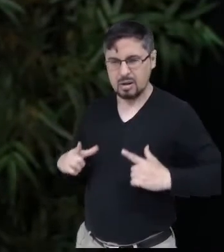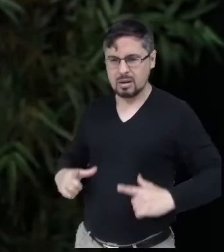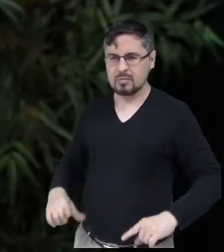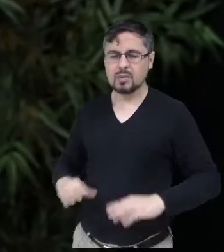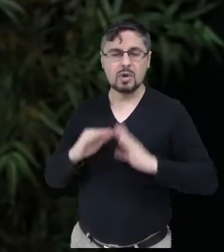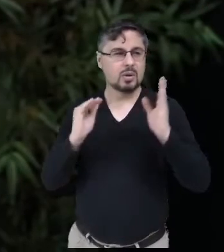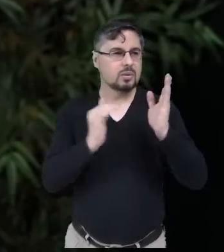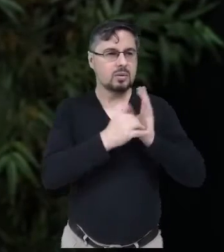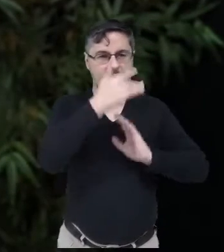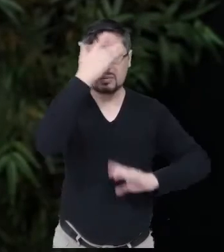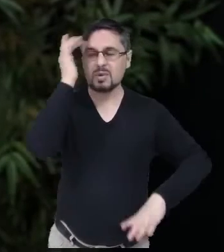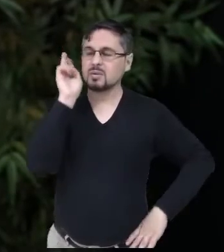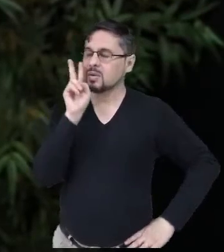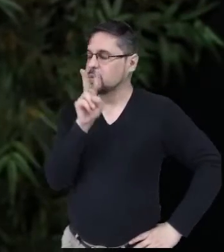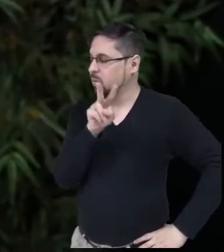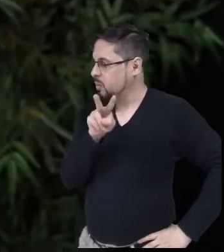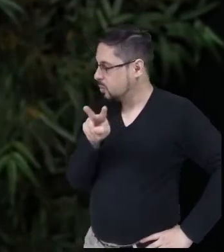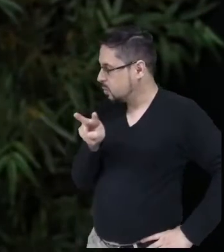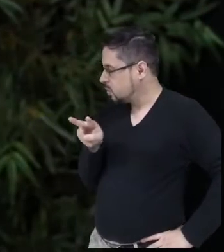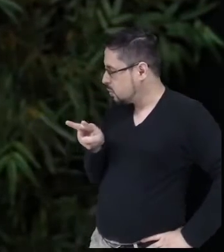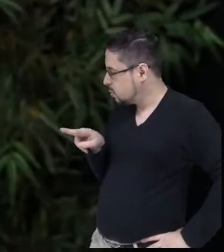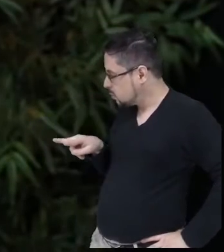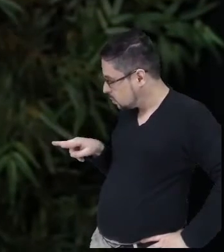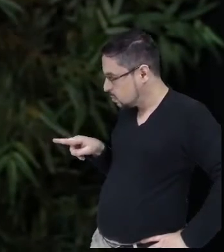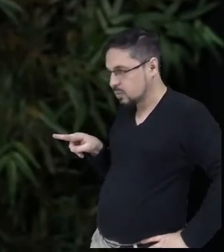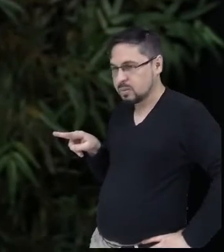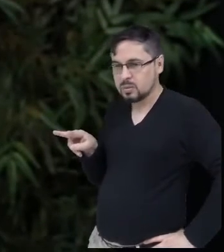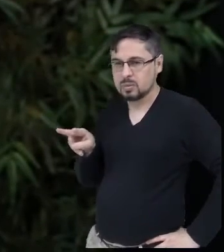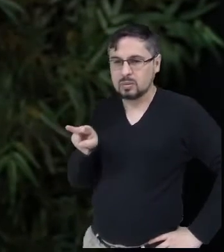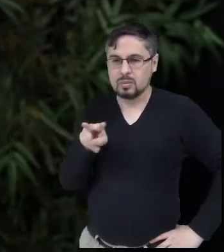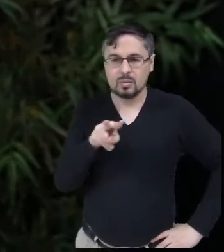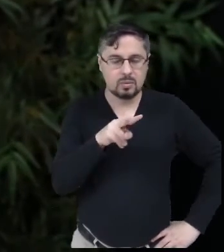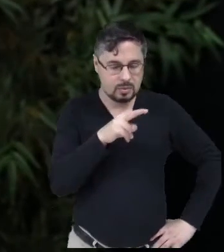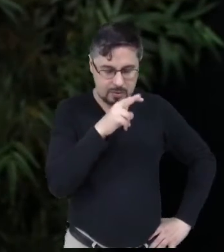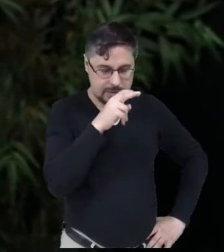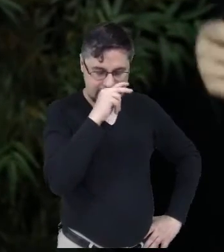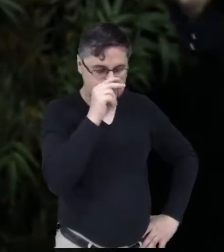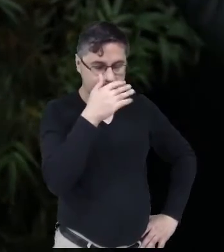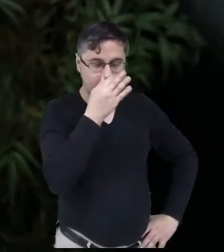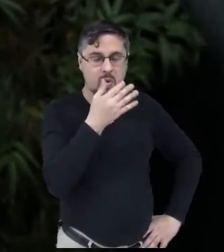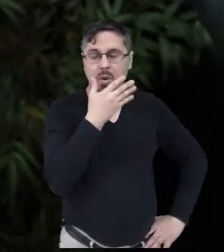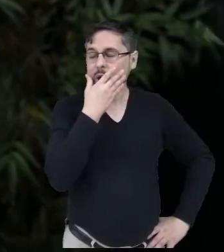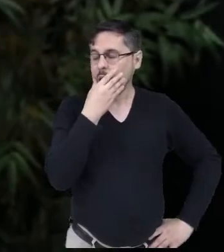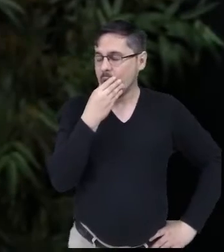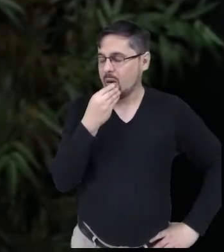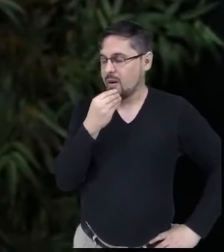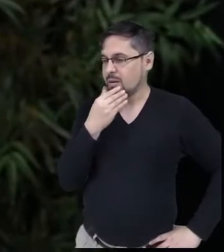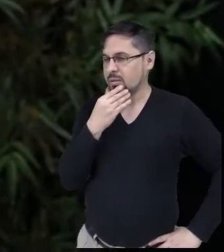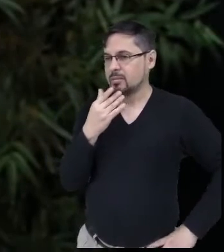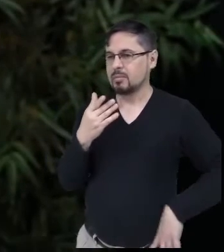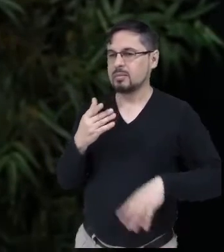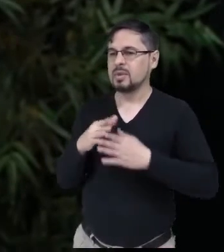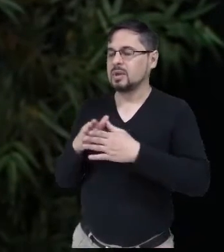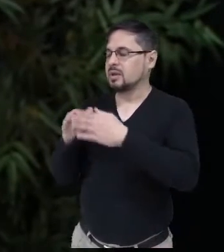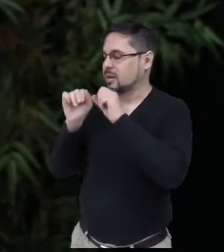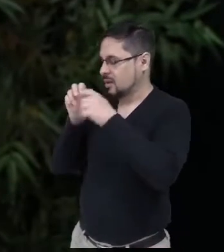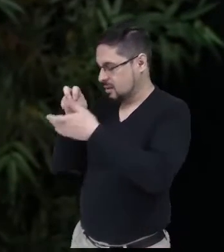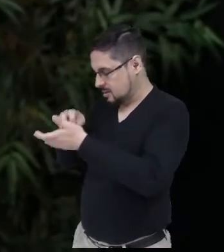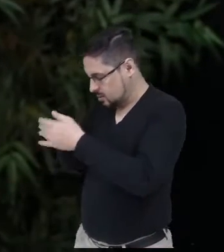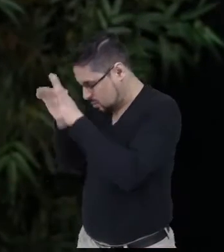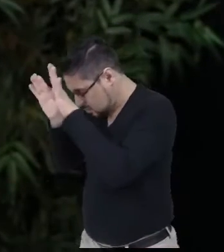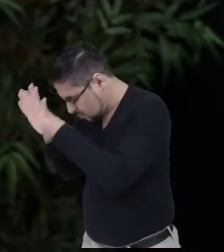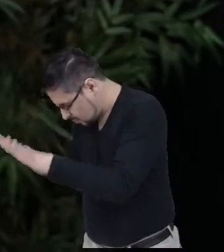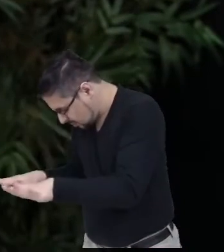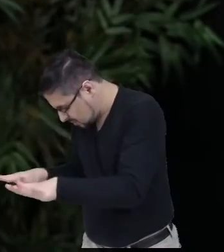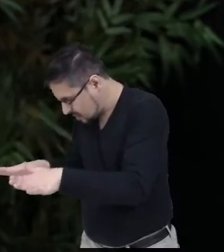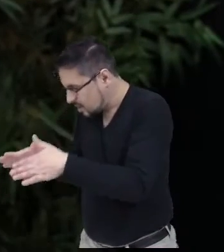multidão assistindo, imagine a cena. Esse leproso cai diante do Senhor e pede um milagre. Todo mundo estão com